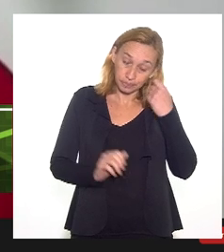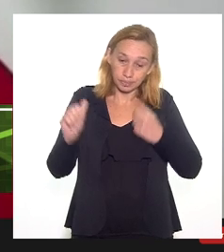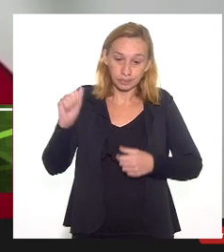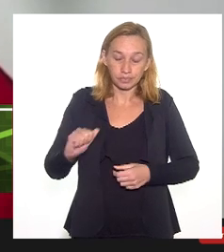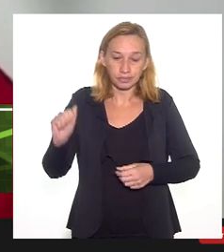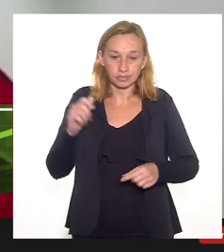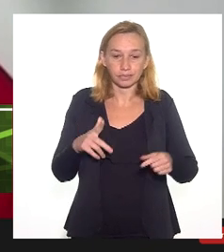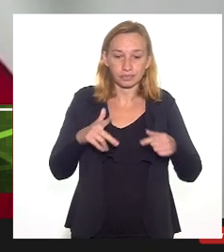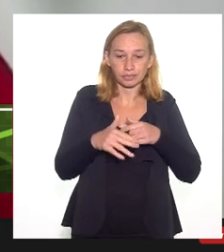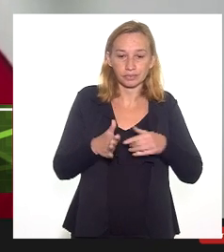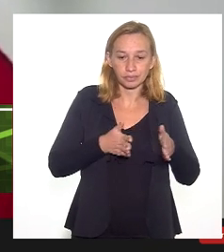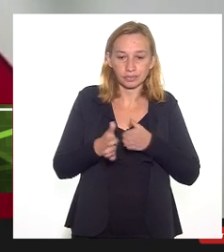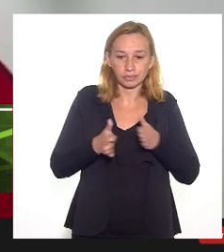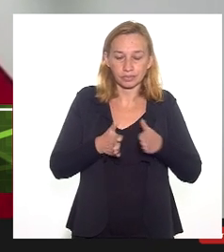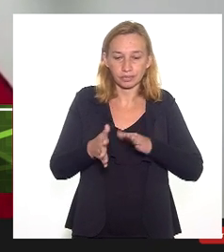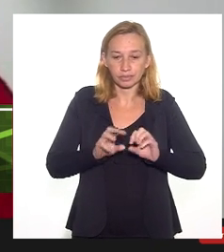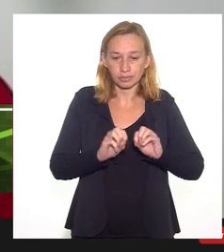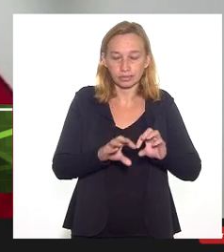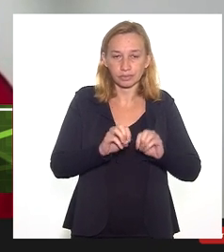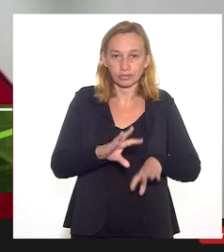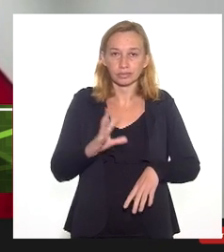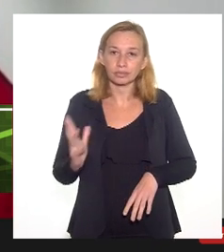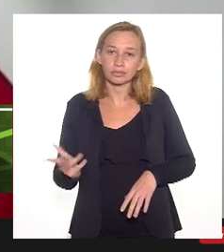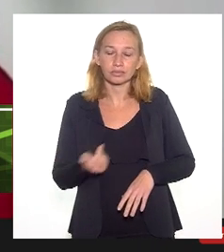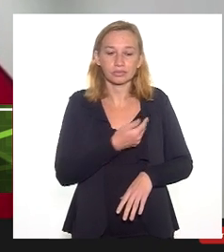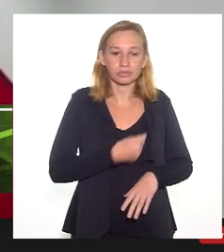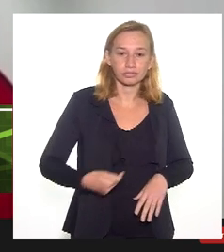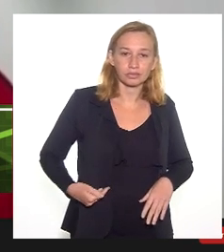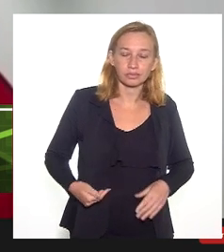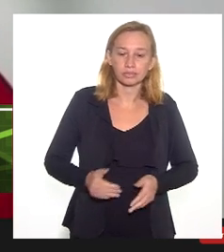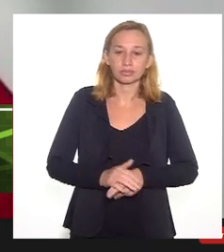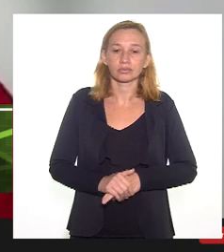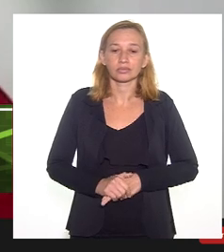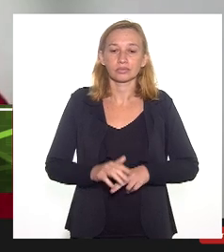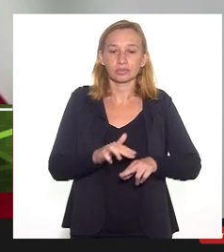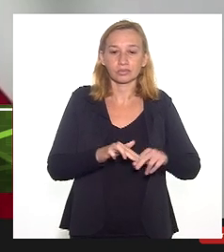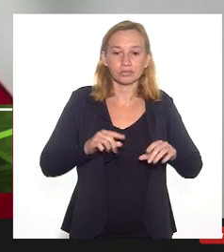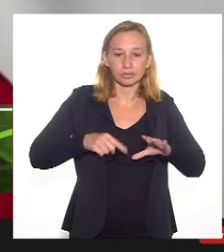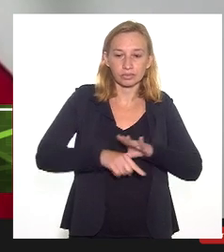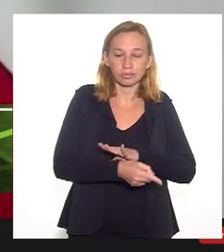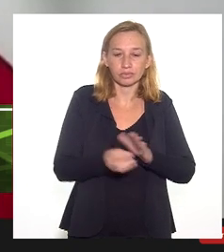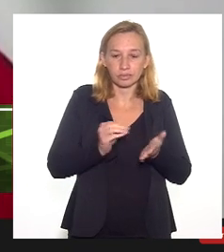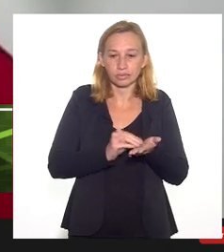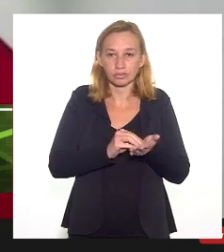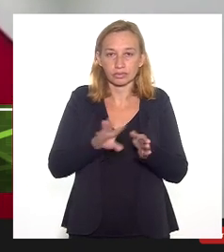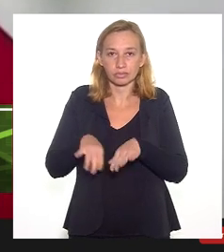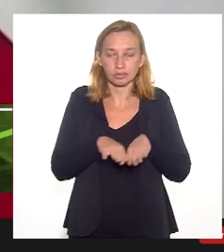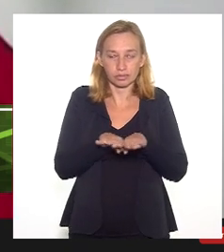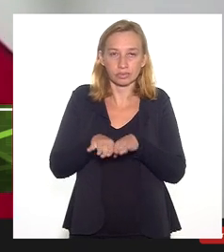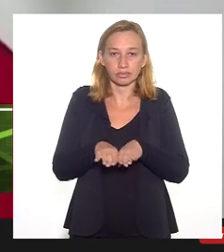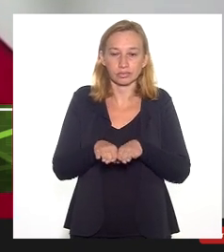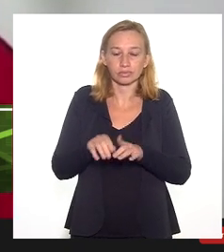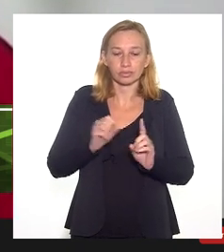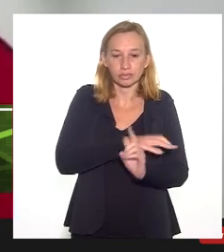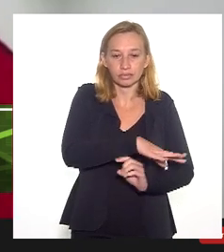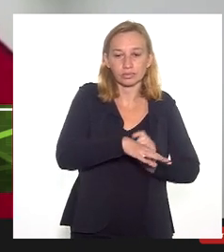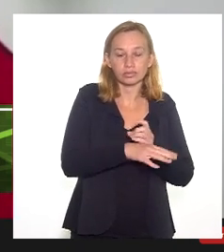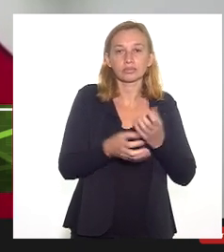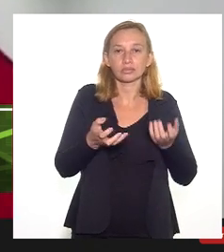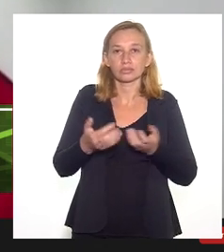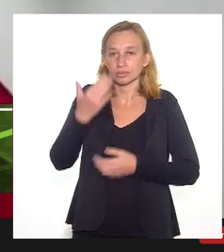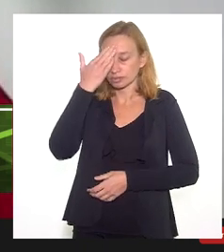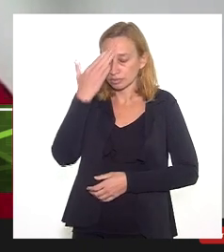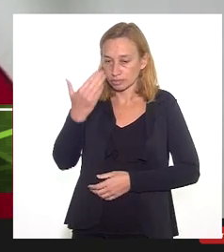impedir o acesso à educação pública de qualidade e com isso aprofundando as desigualdades sociais quero também